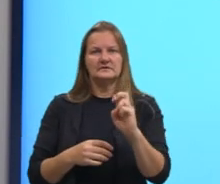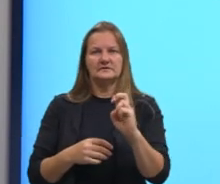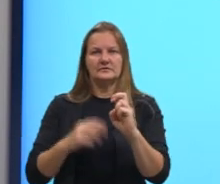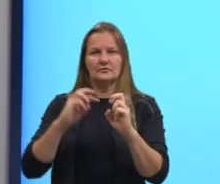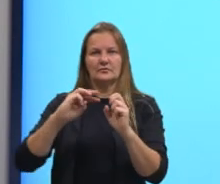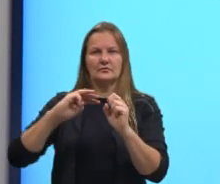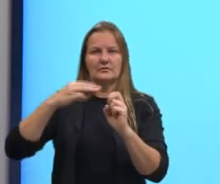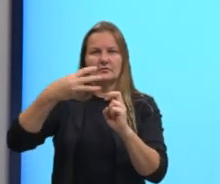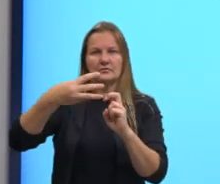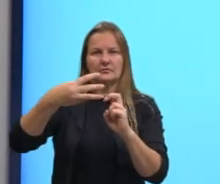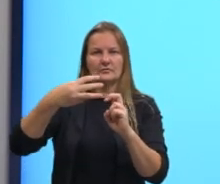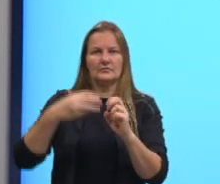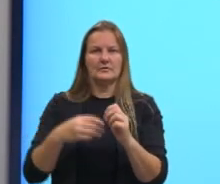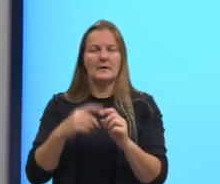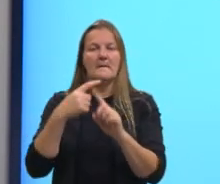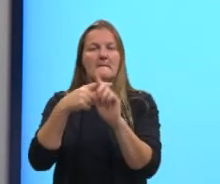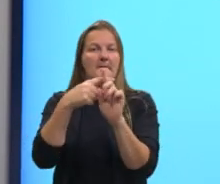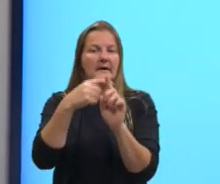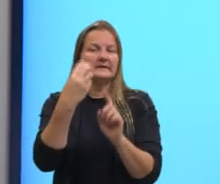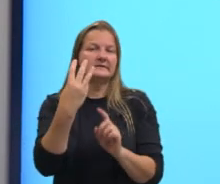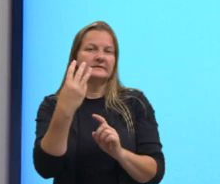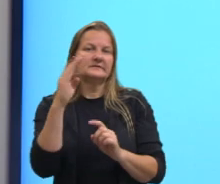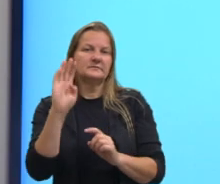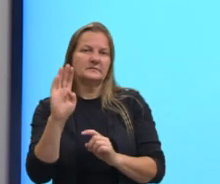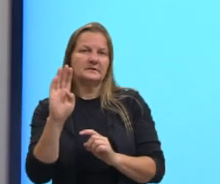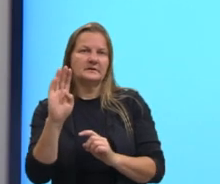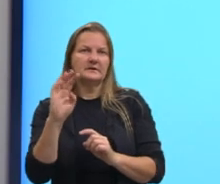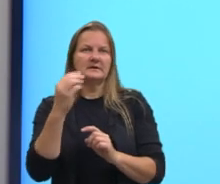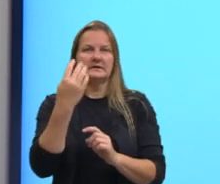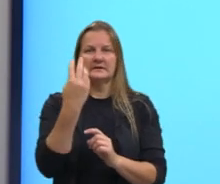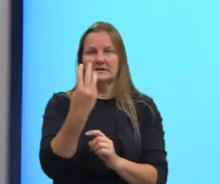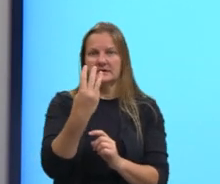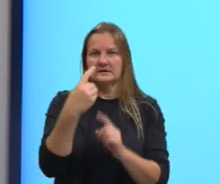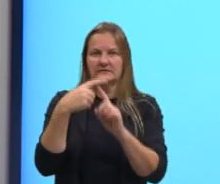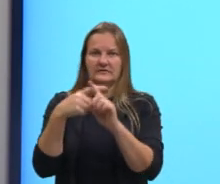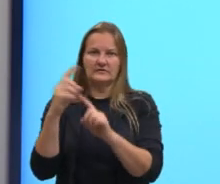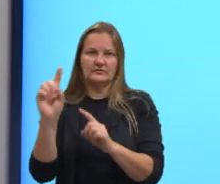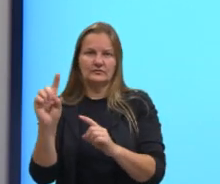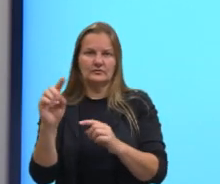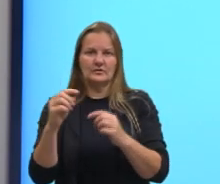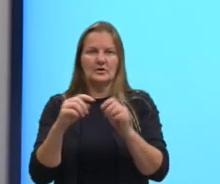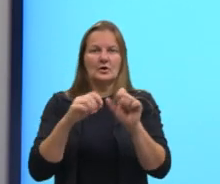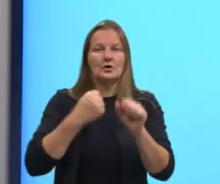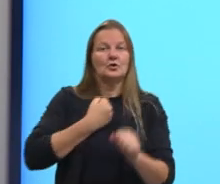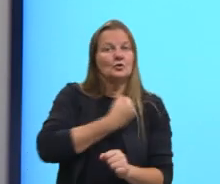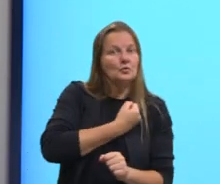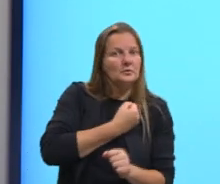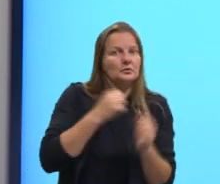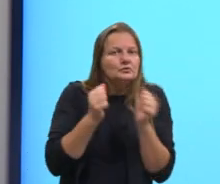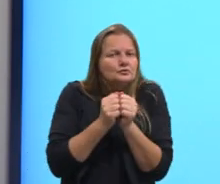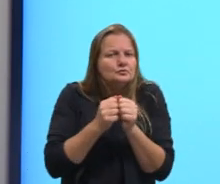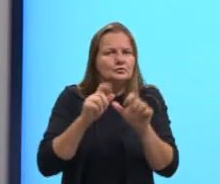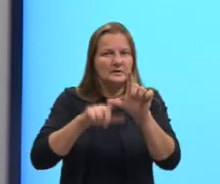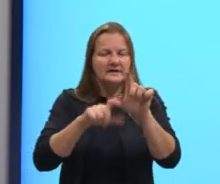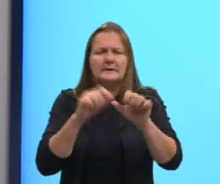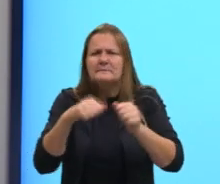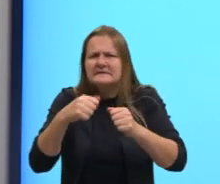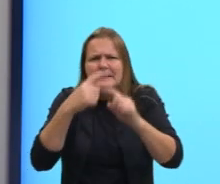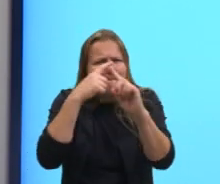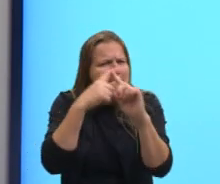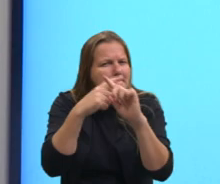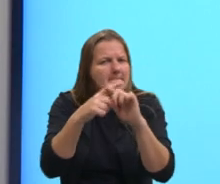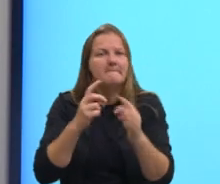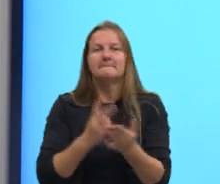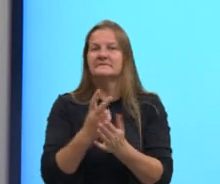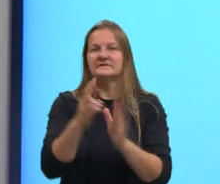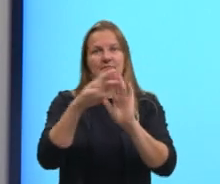mais 3B então três que multiplica um número com letra está multiplicando Então você está multiplicando